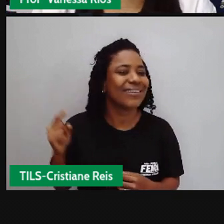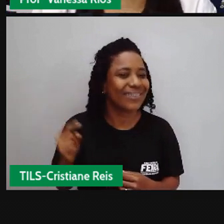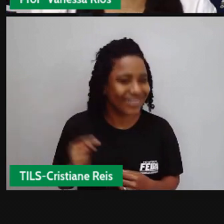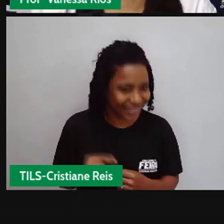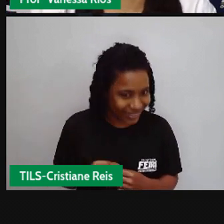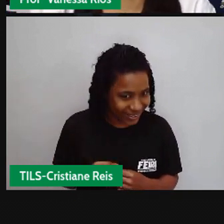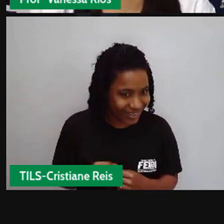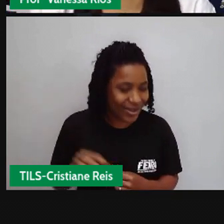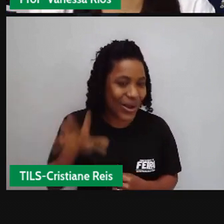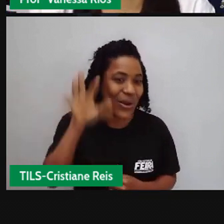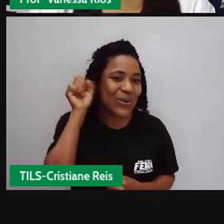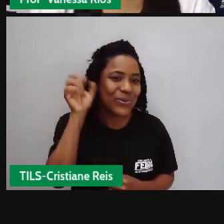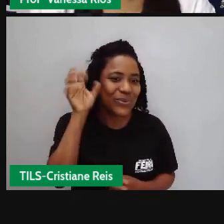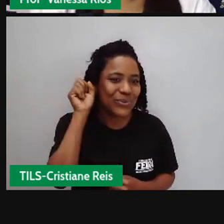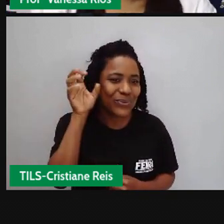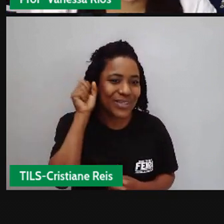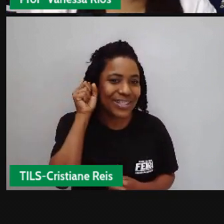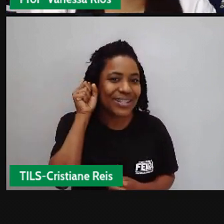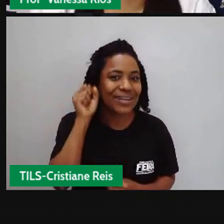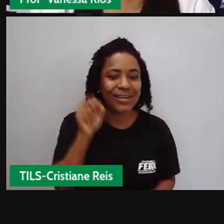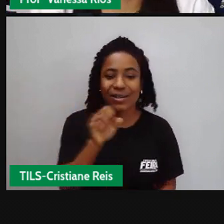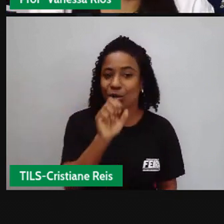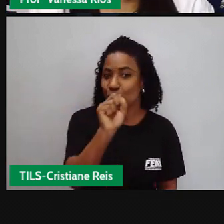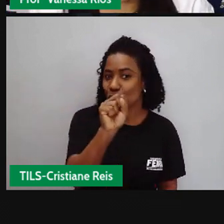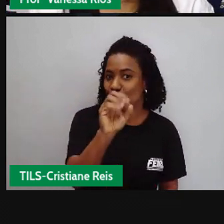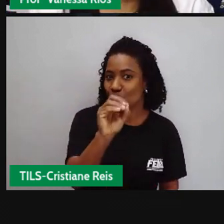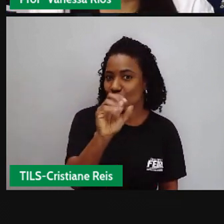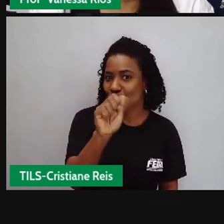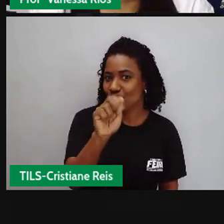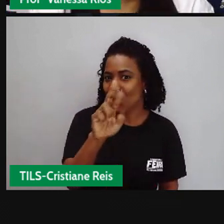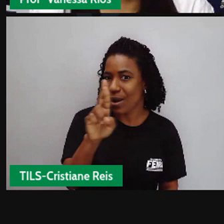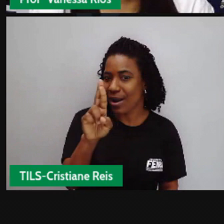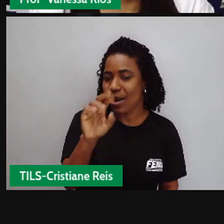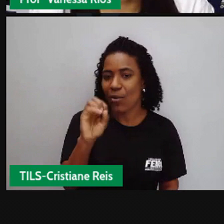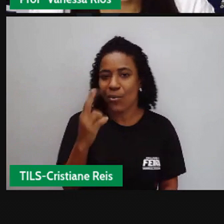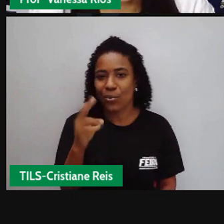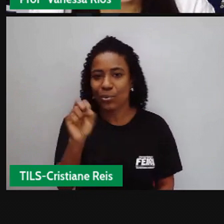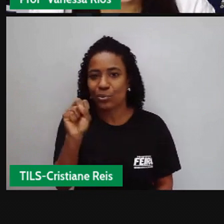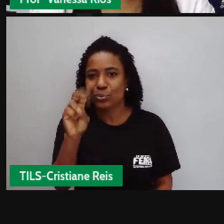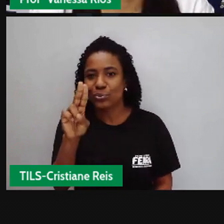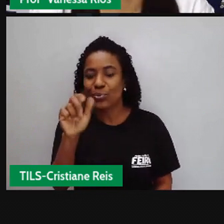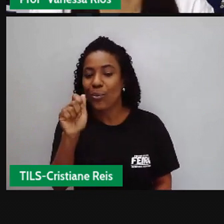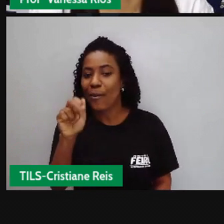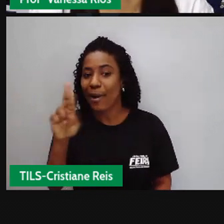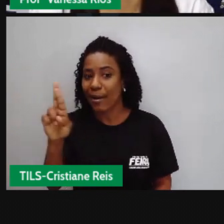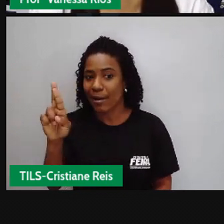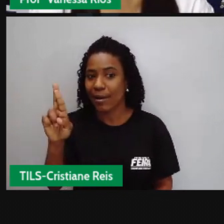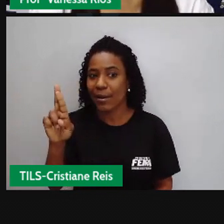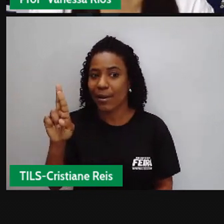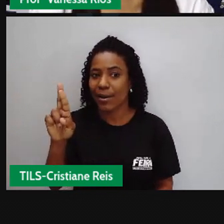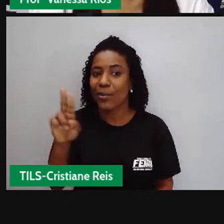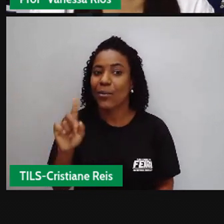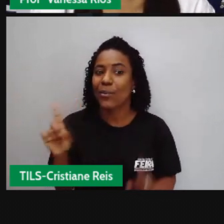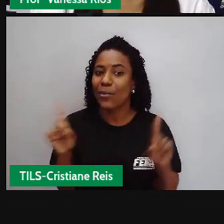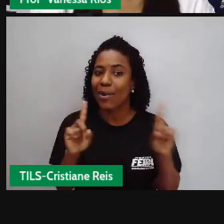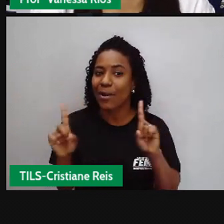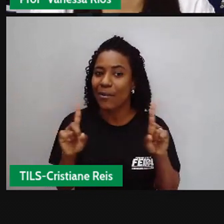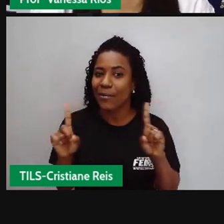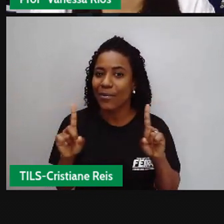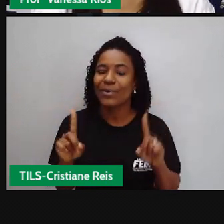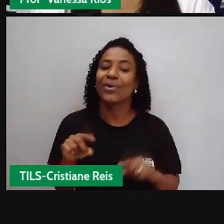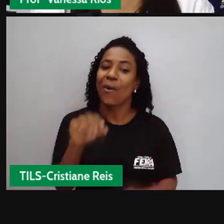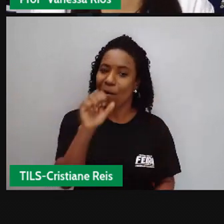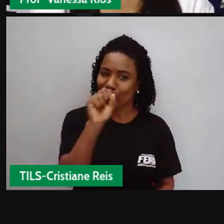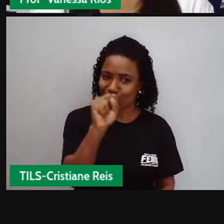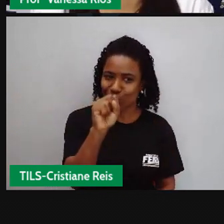ouvir. Nós vamos usar aí soar com O ou com U. Olha só, com O. Como soar é